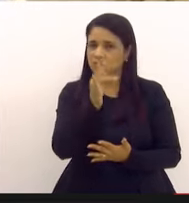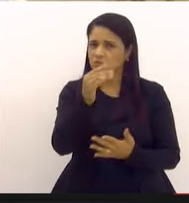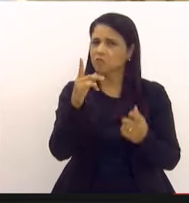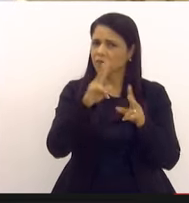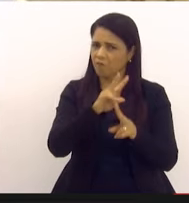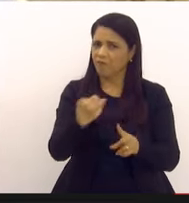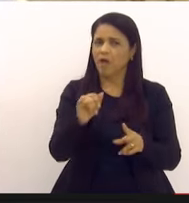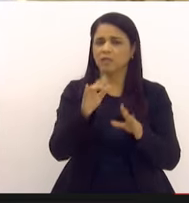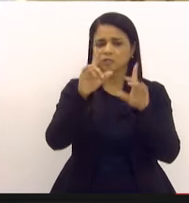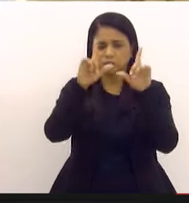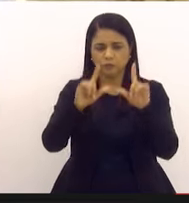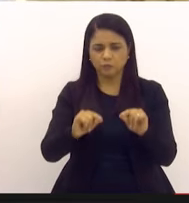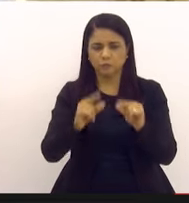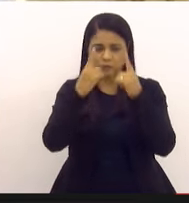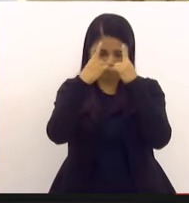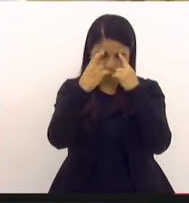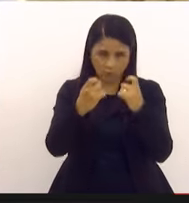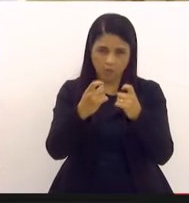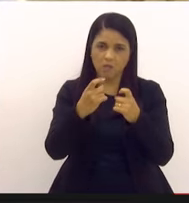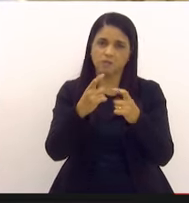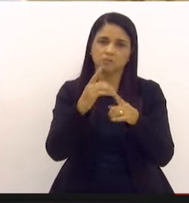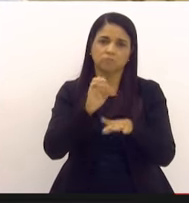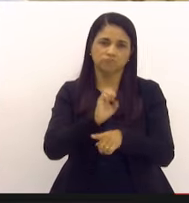esse reforço